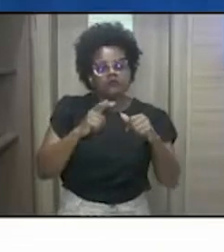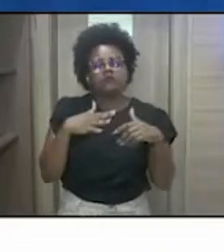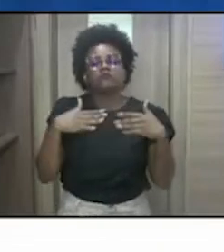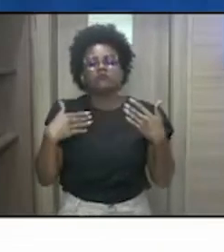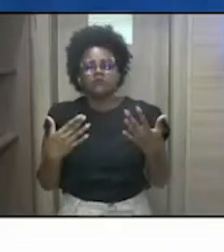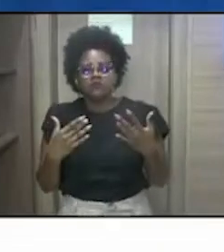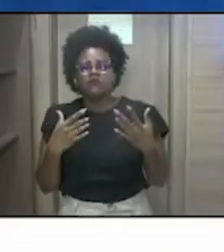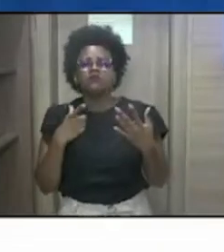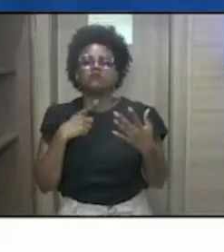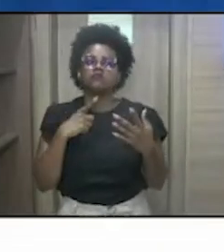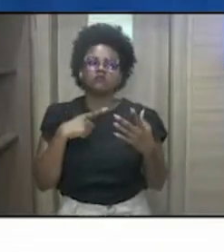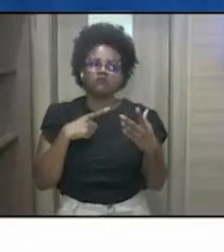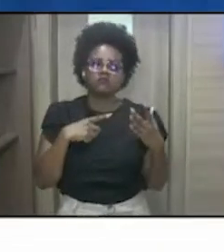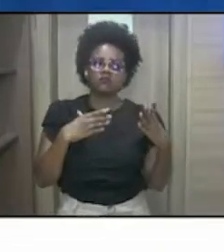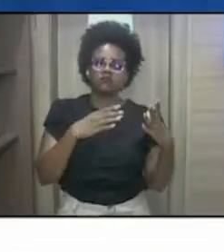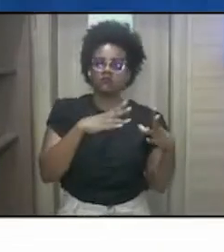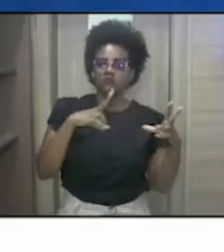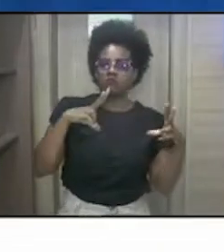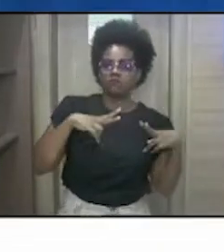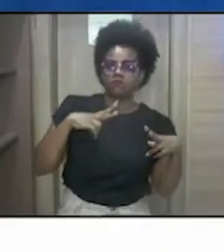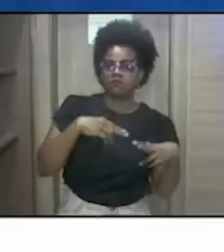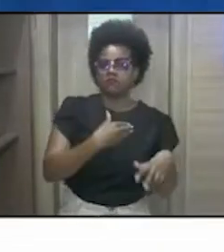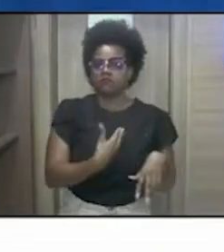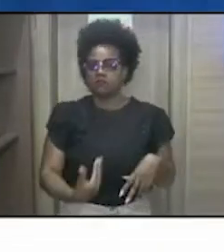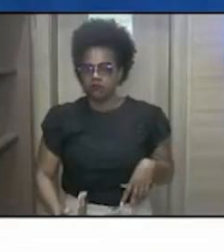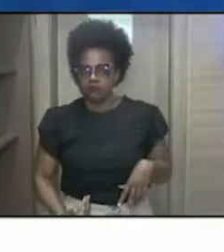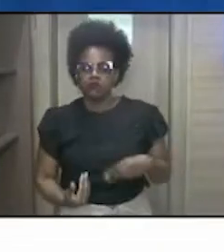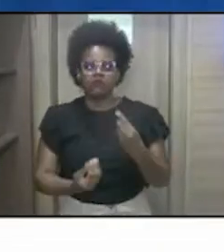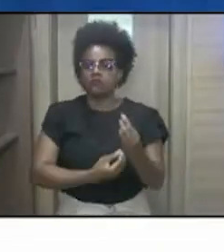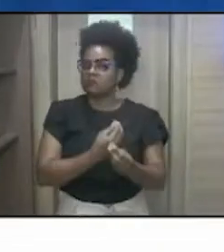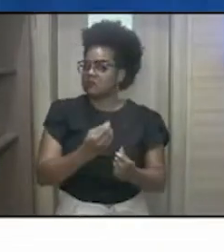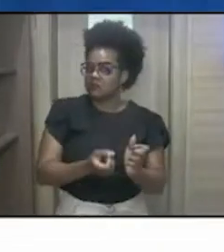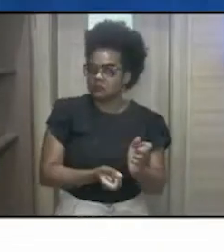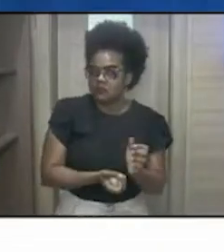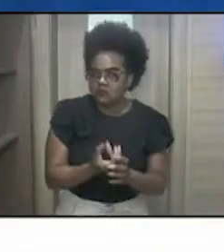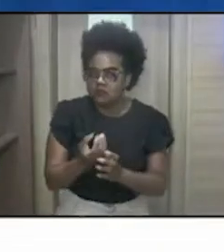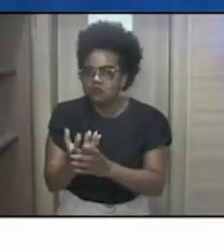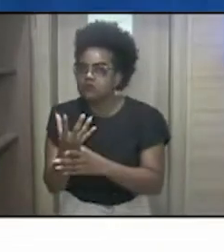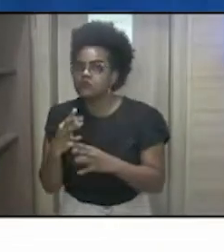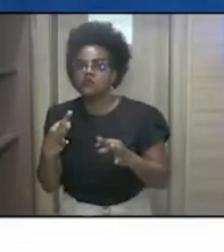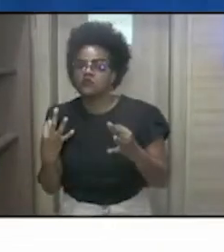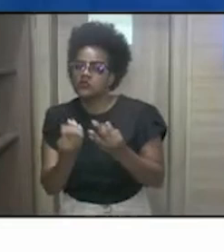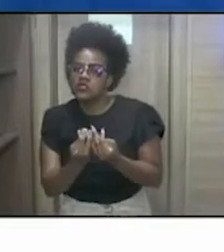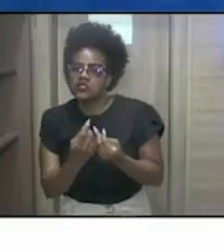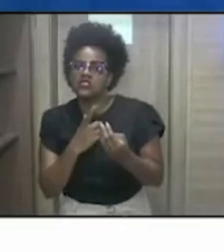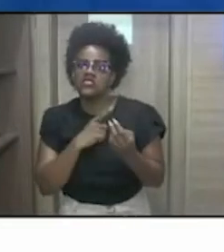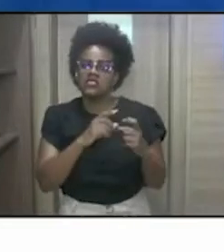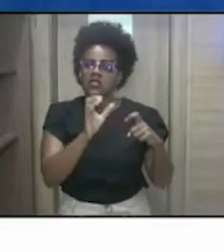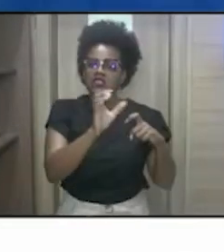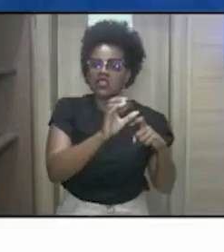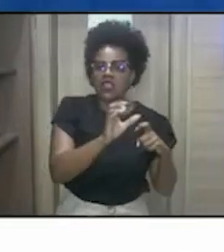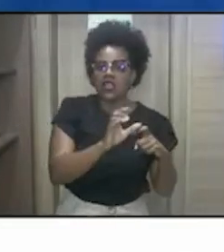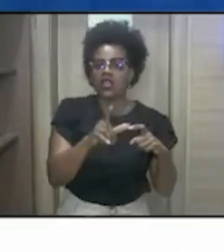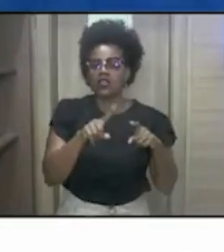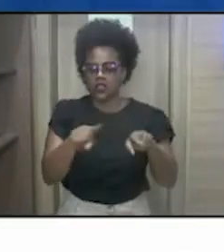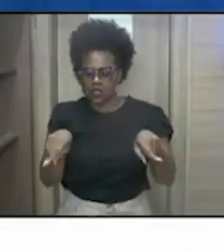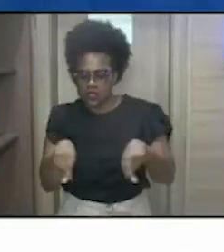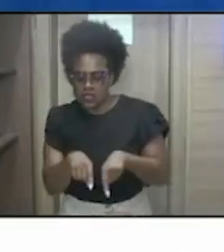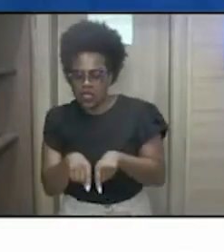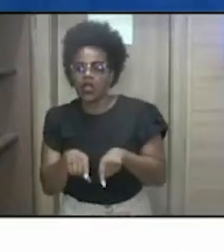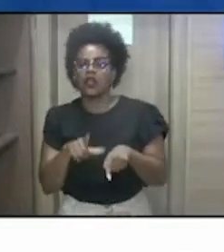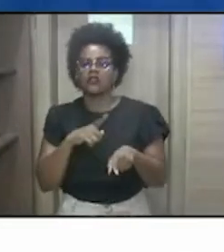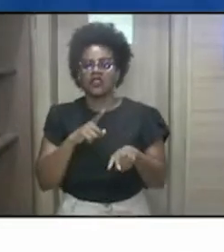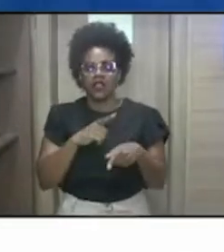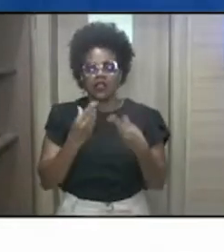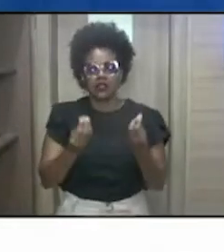proporção de públicos e privados e como eles produzem, né, toda essa lógica da etapa clínica e laboratorial. Eu apontei aqui,